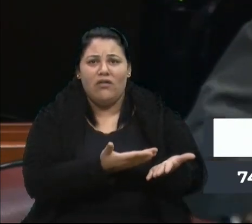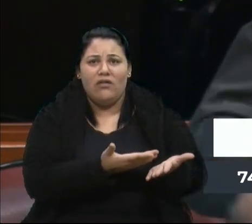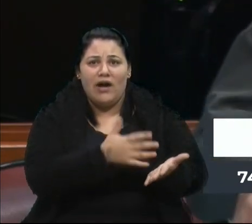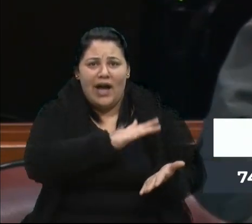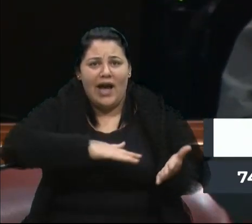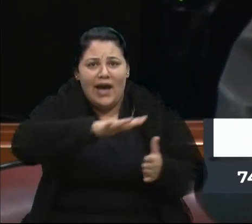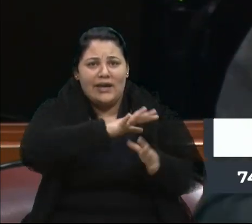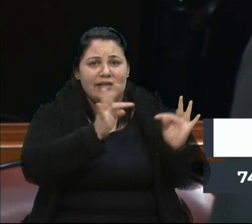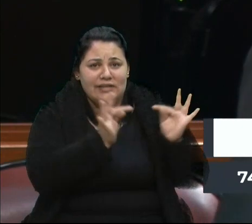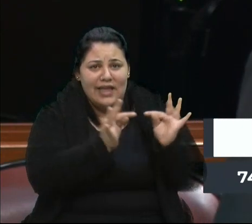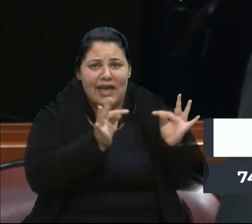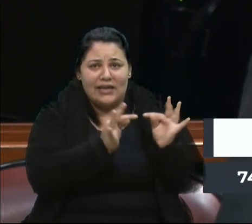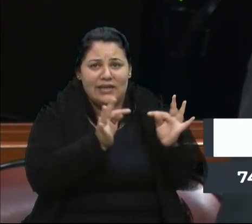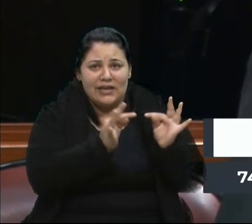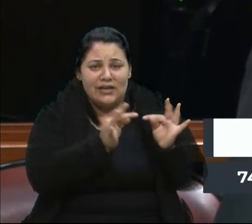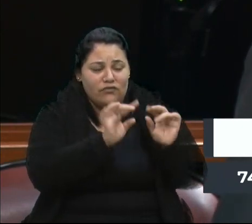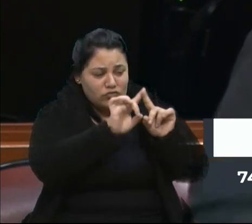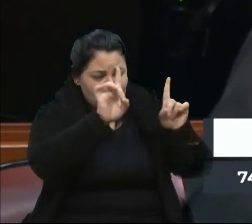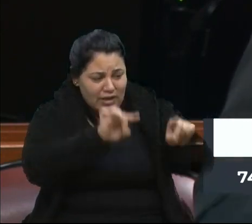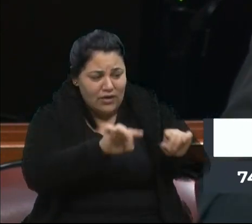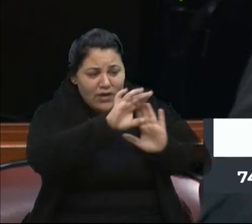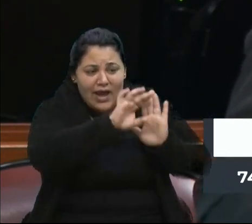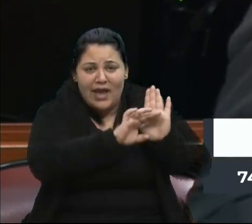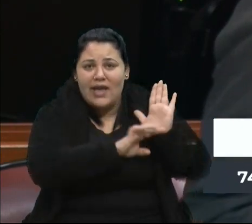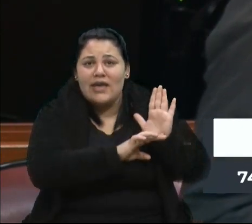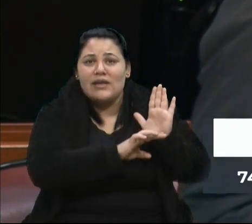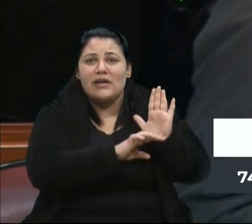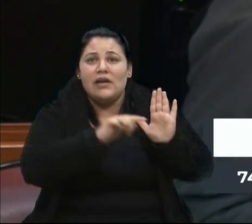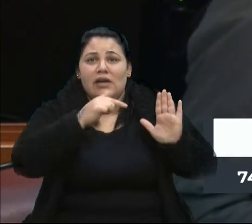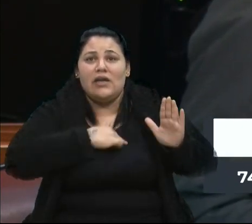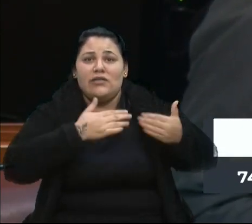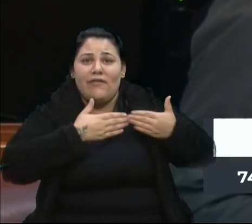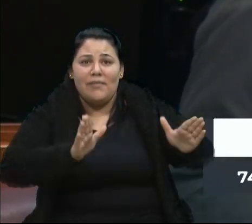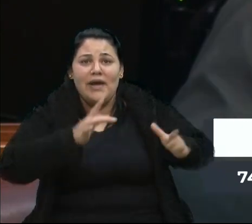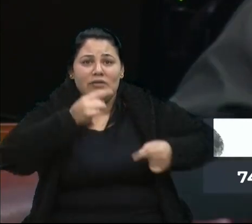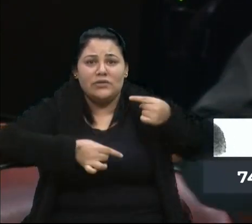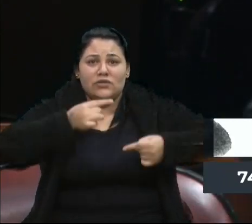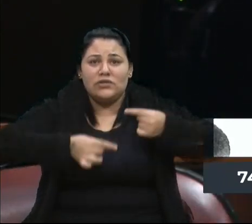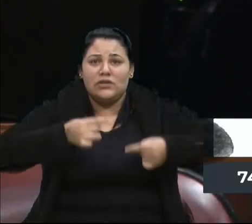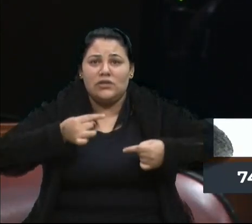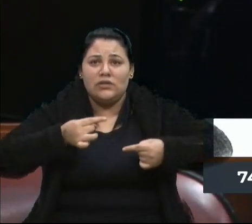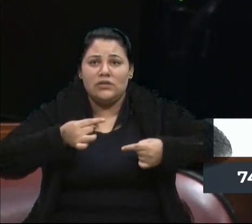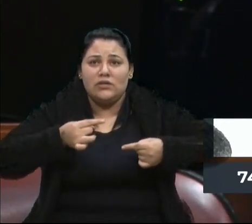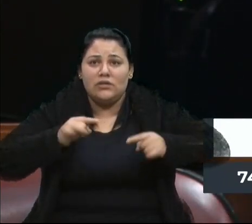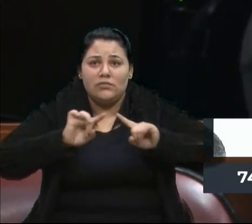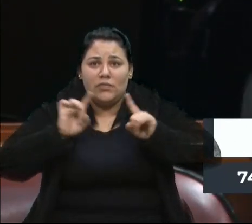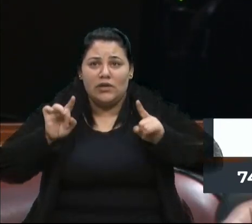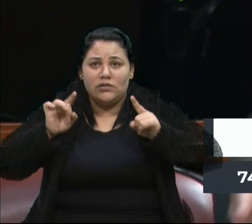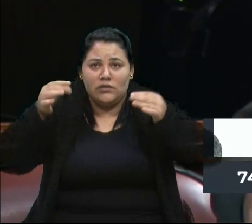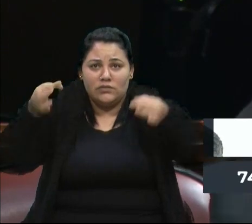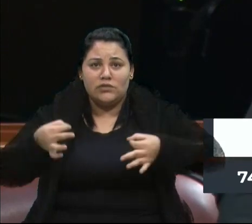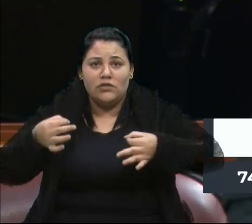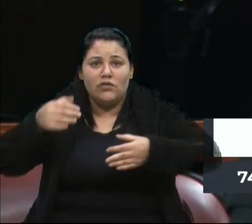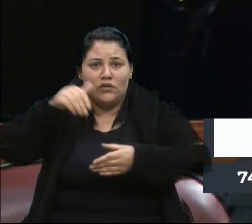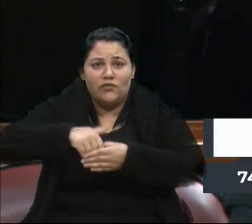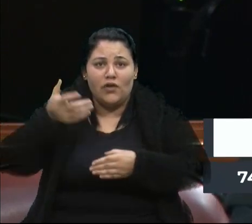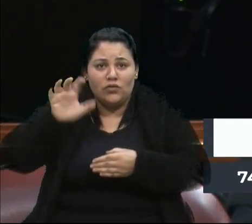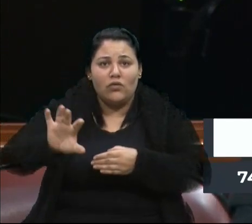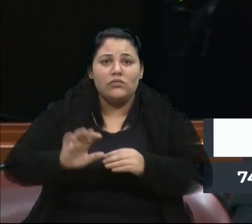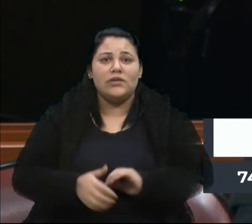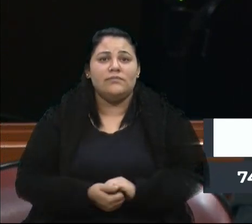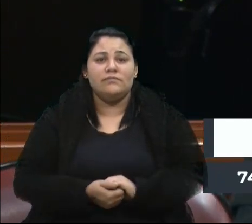que ser ocupada por servidor de carreira. Eu estava aberto para discussão, mas me convenci e votarei contrário.